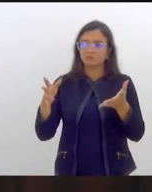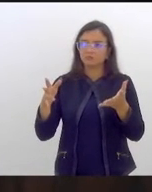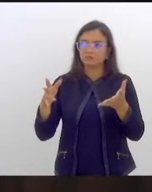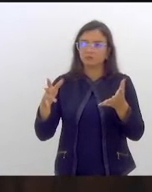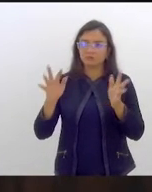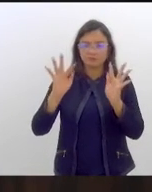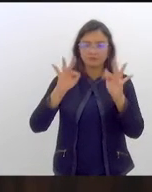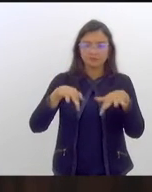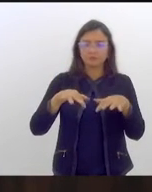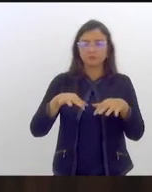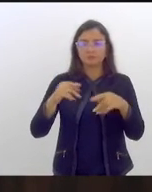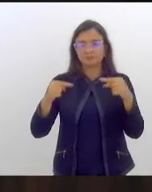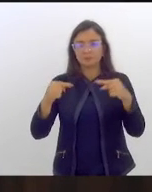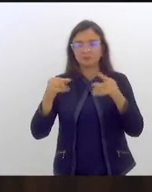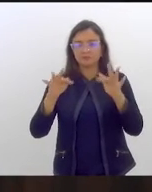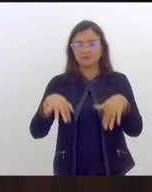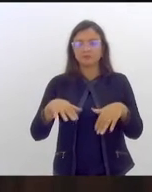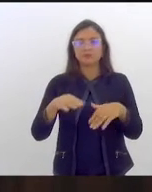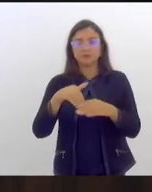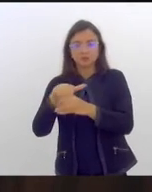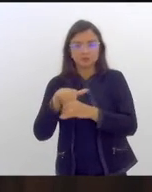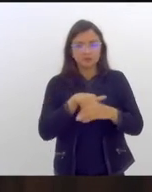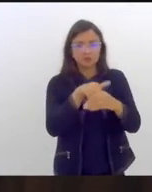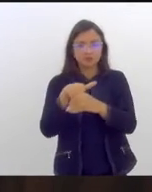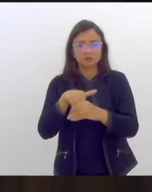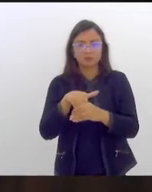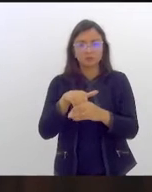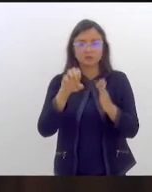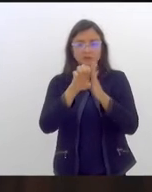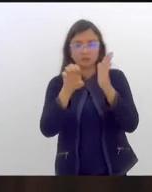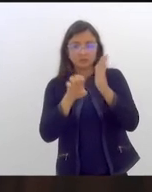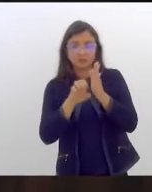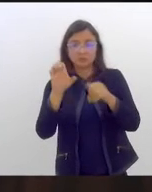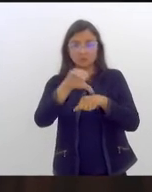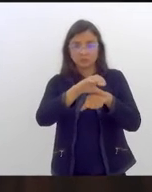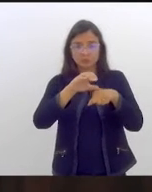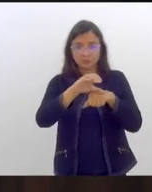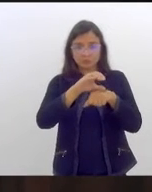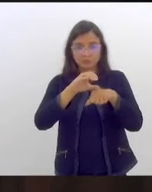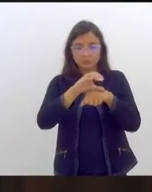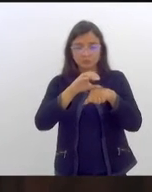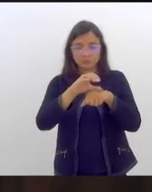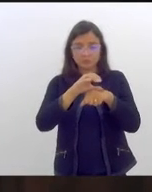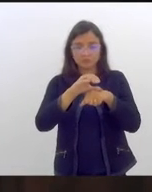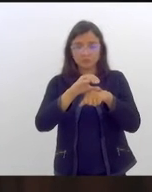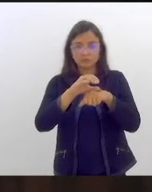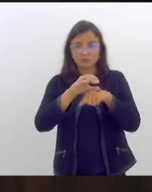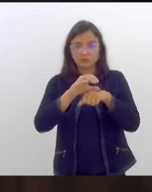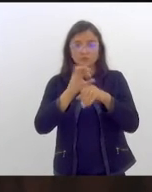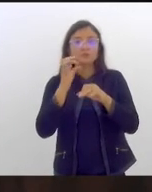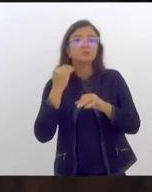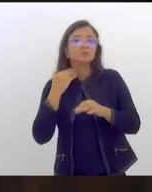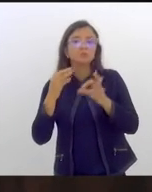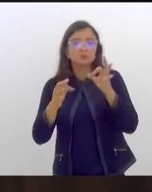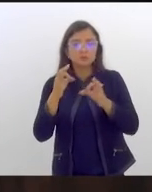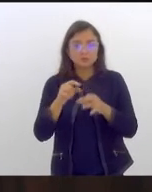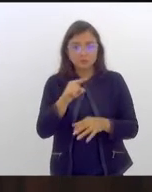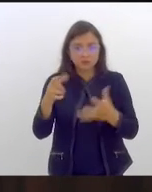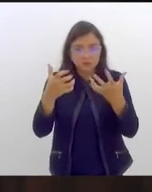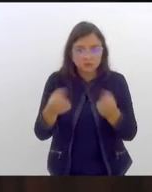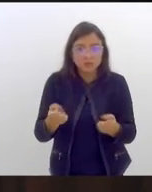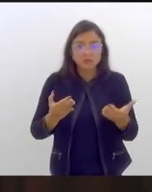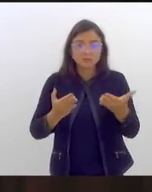encerrado discussão em votação as emendas da Constituição injustiça senhores que a própria mãe como estão